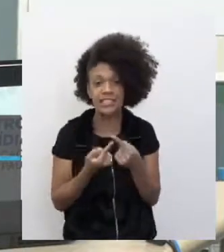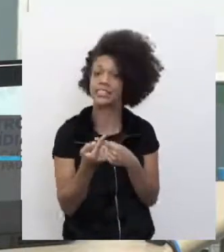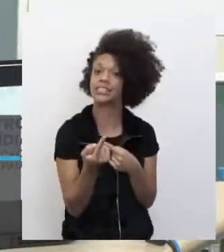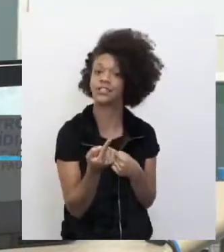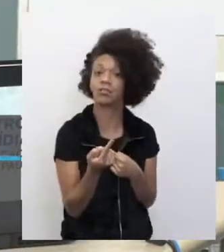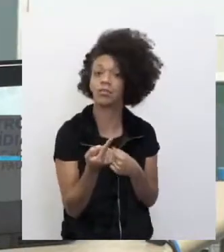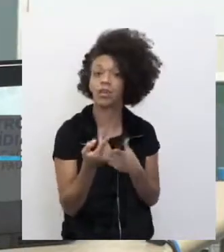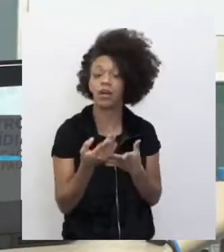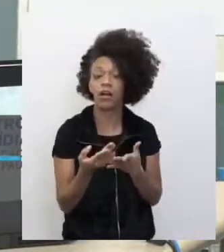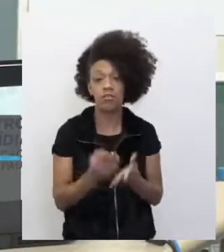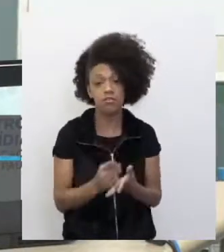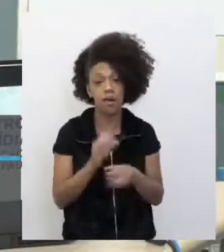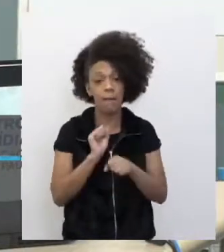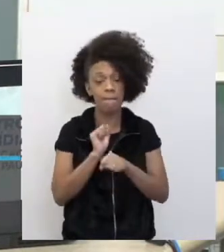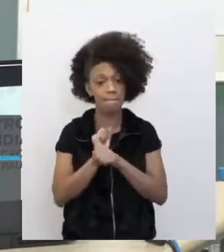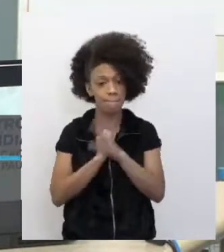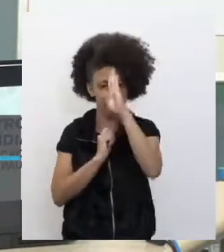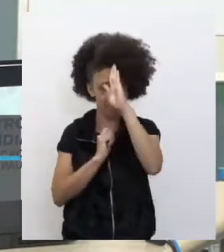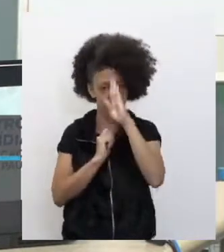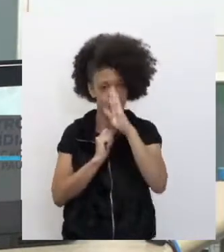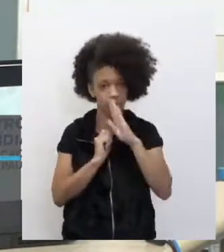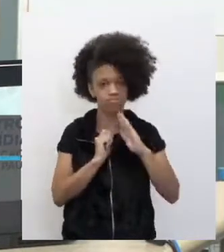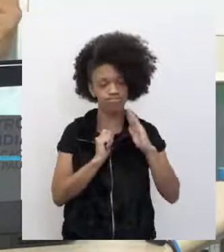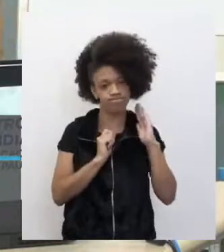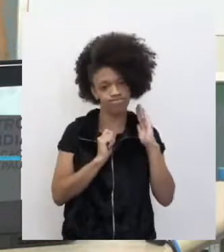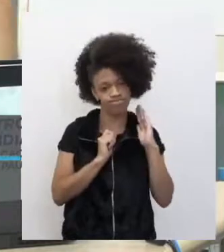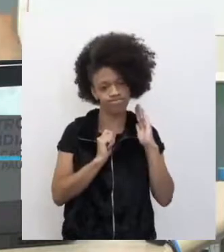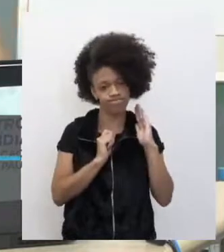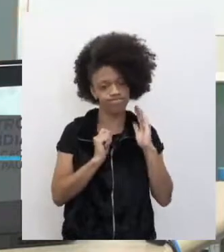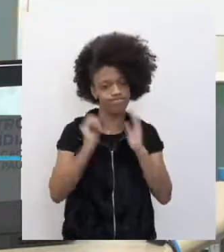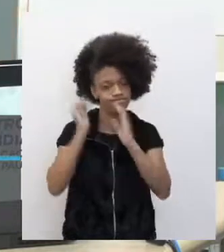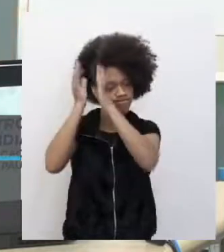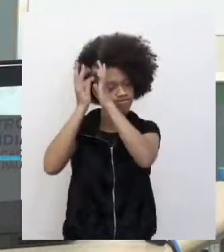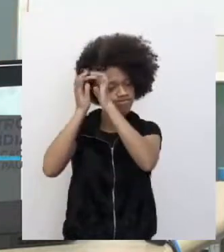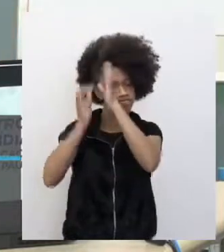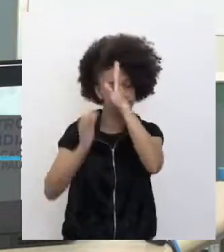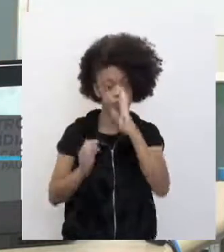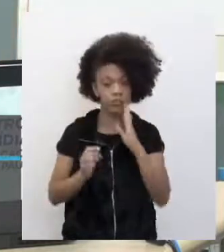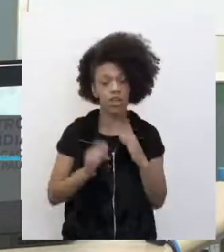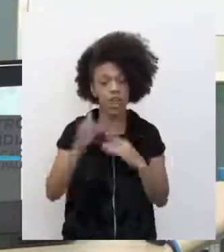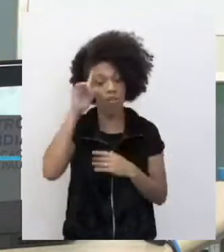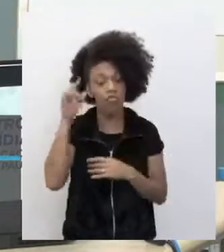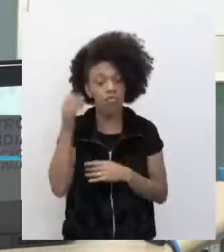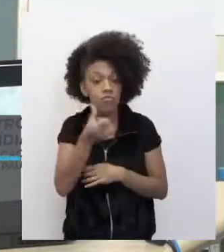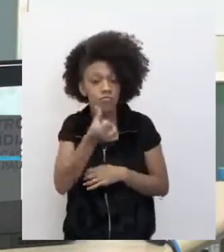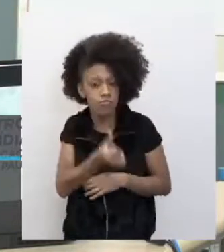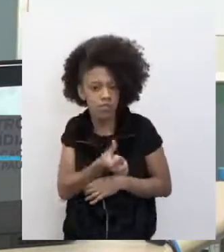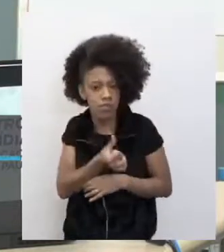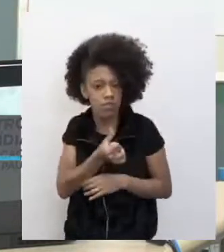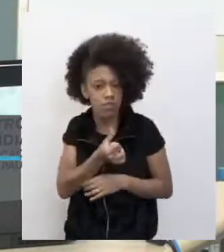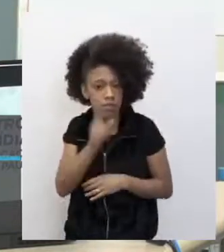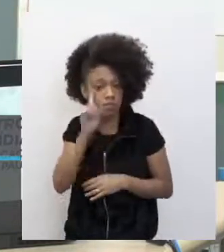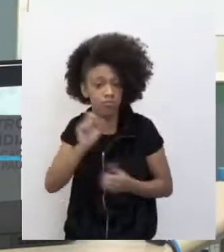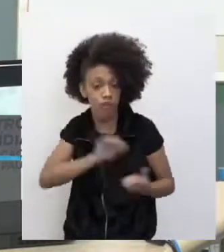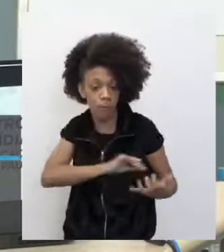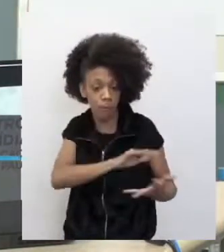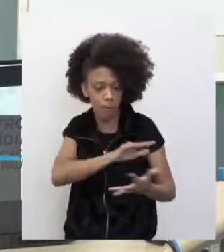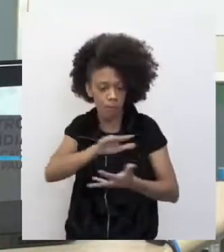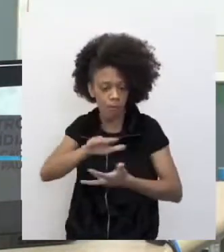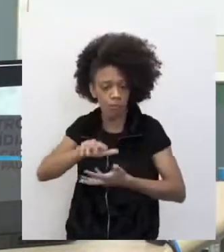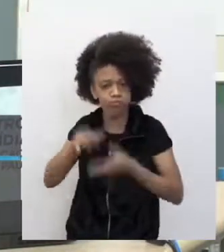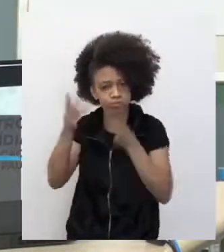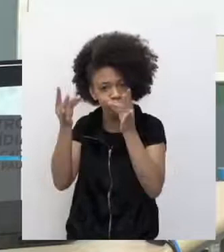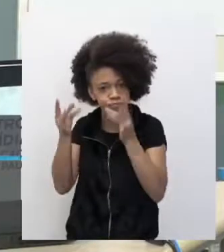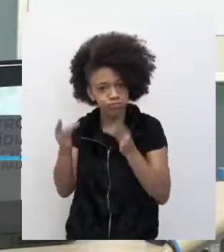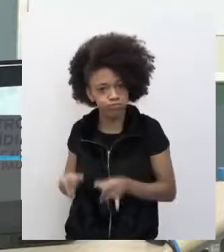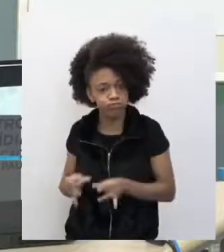da paralisia cerebral. Dia 6 de outubro foi o Dia Mundial da Paralisia Cerebral e milhares de